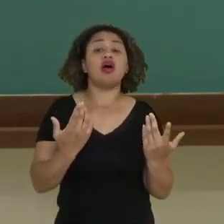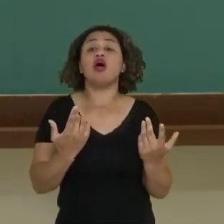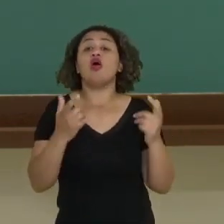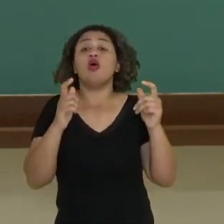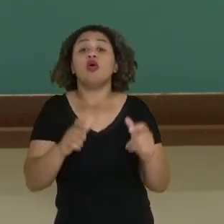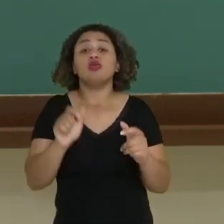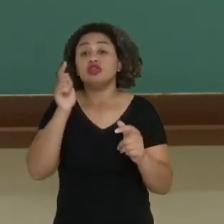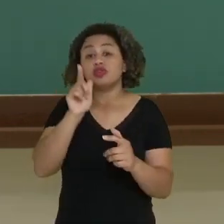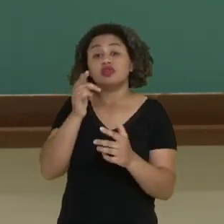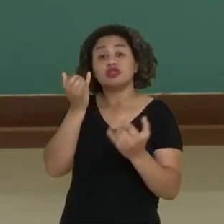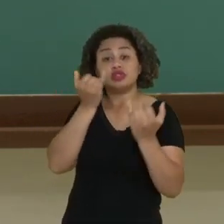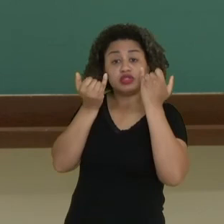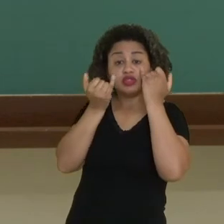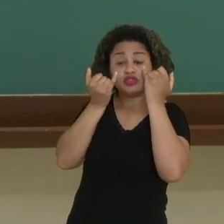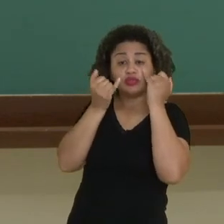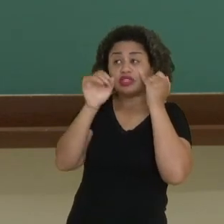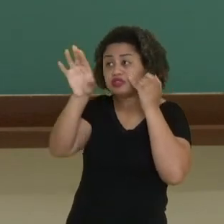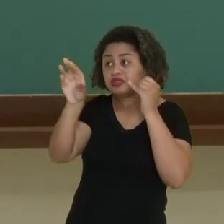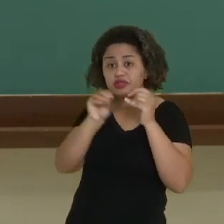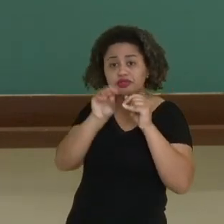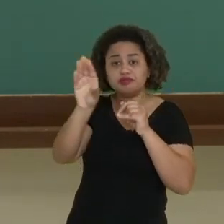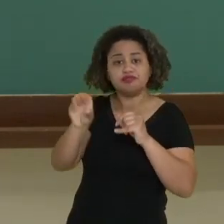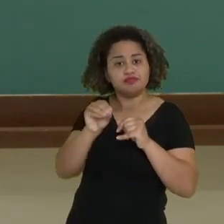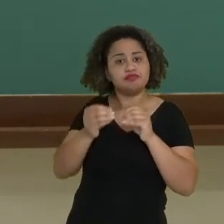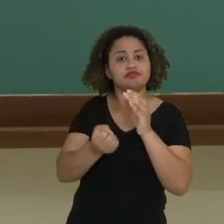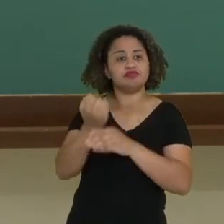essas informações foram retiradas.